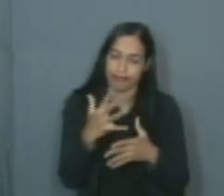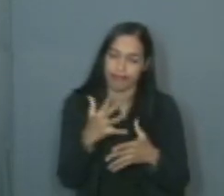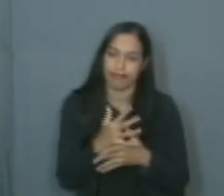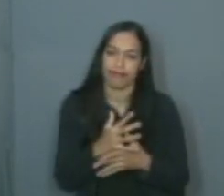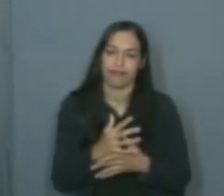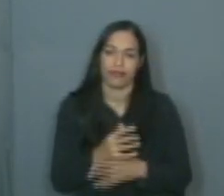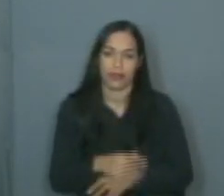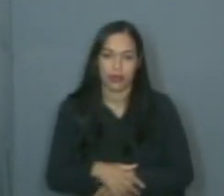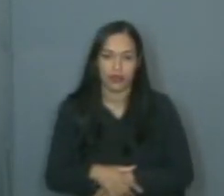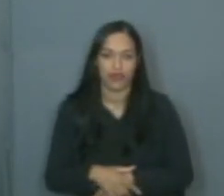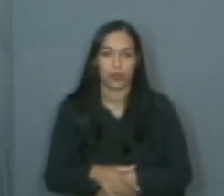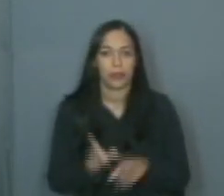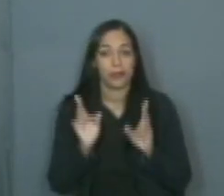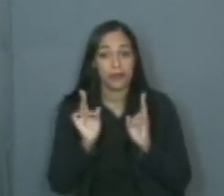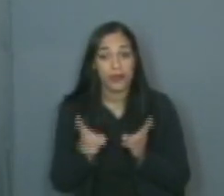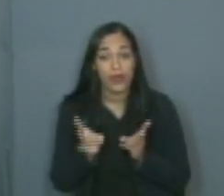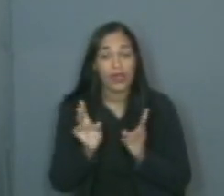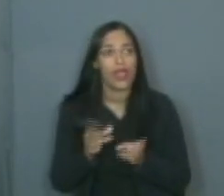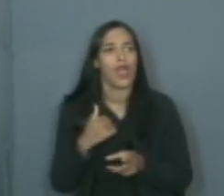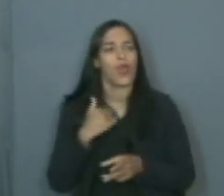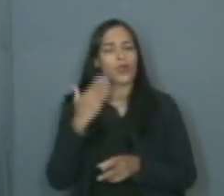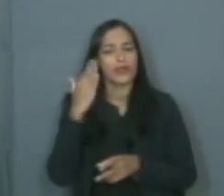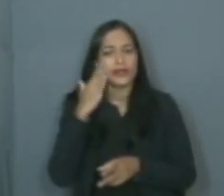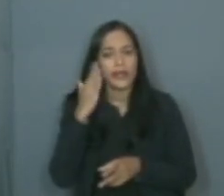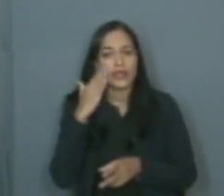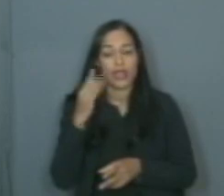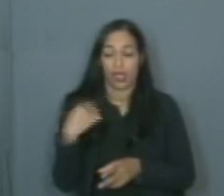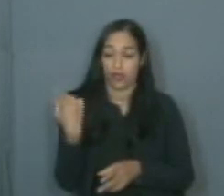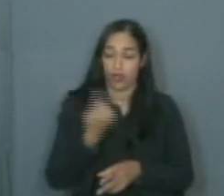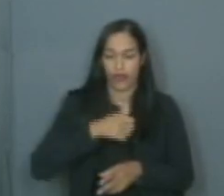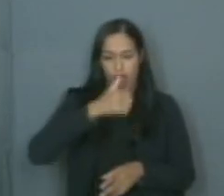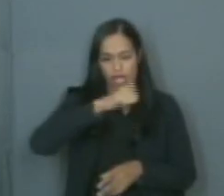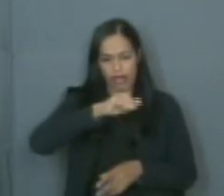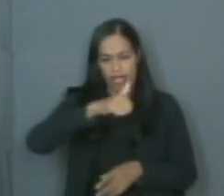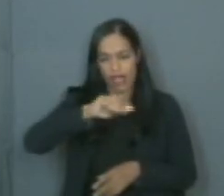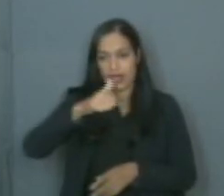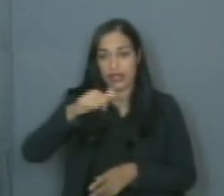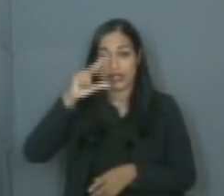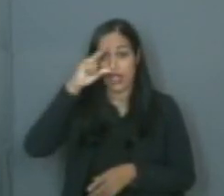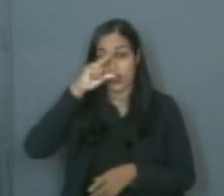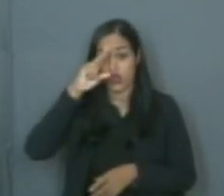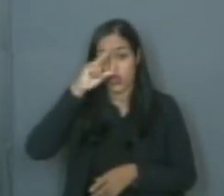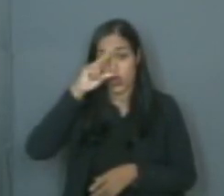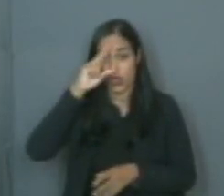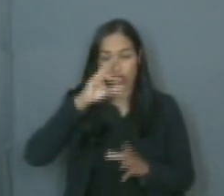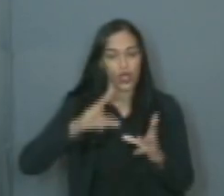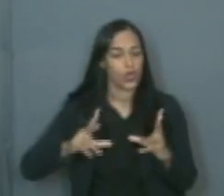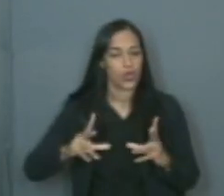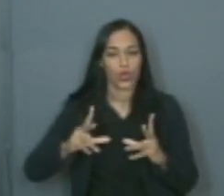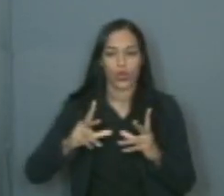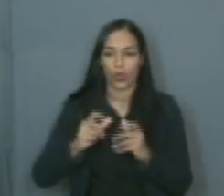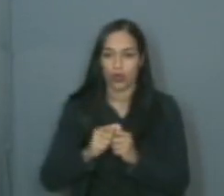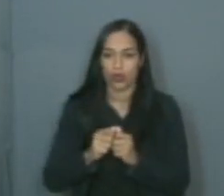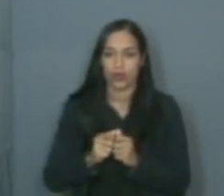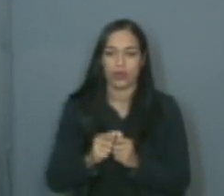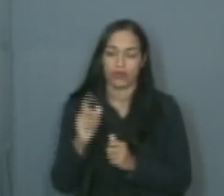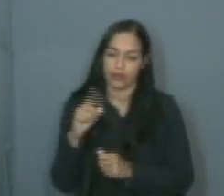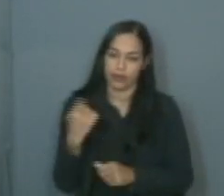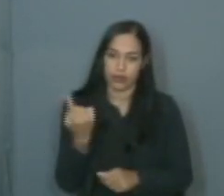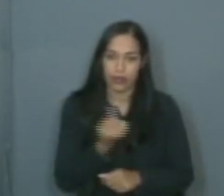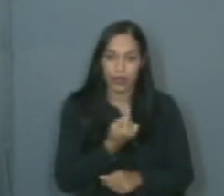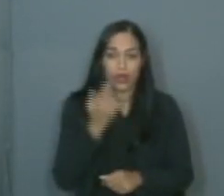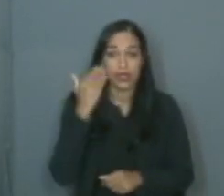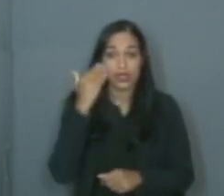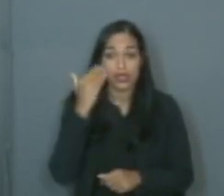eu sempre entendi que, se a gente for analisar a história da humanidade, nós sabemos